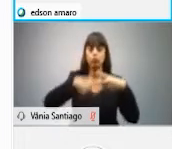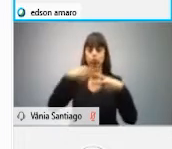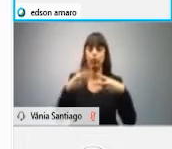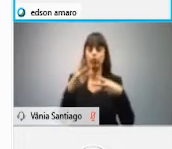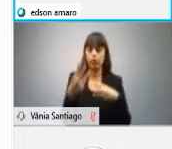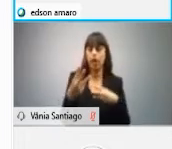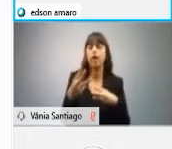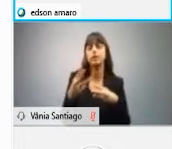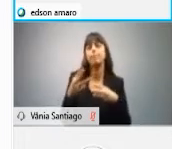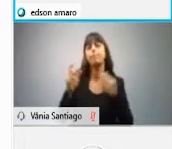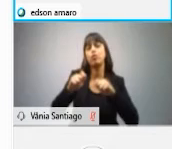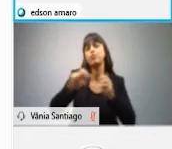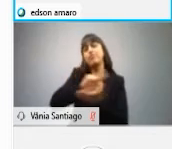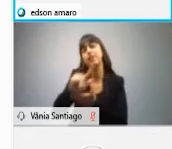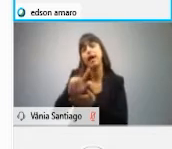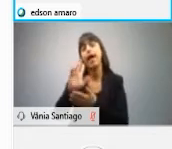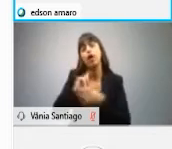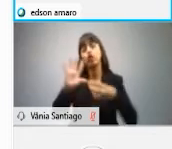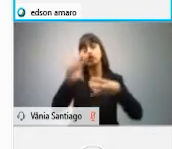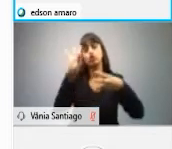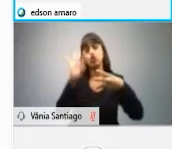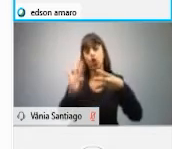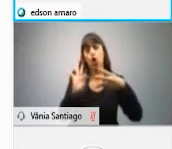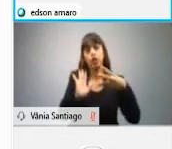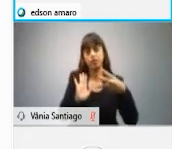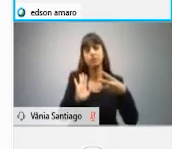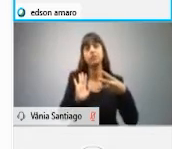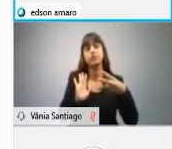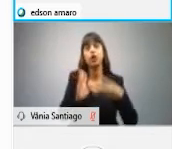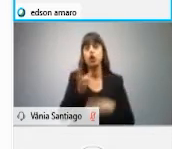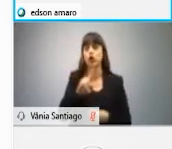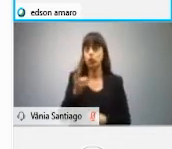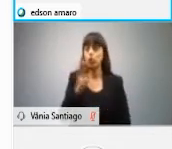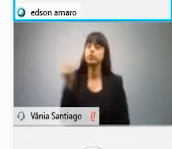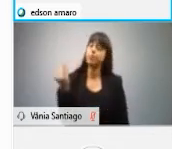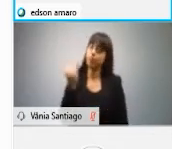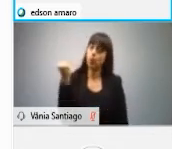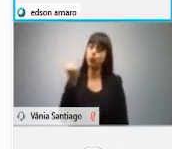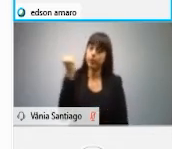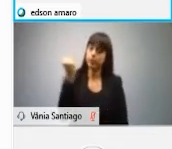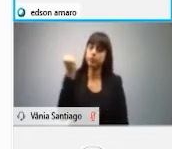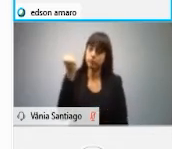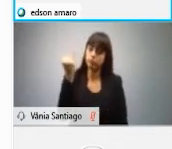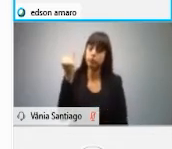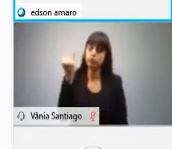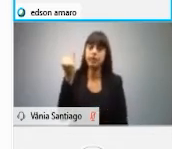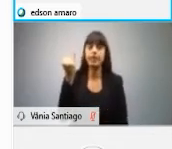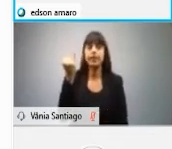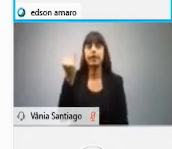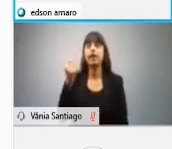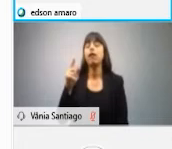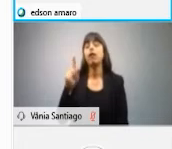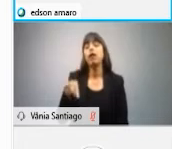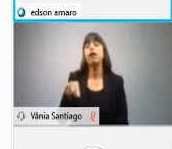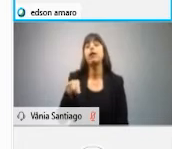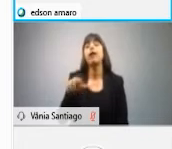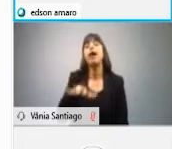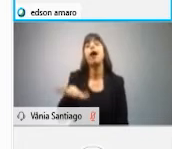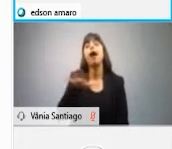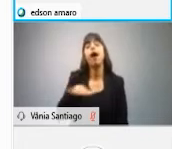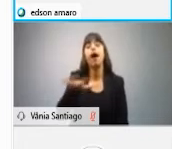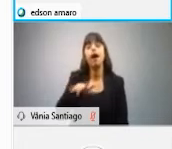mas eu escolhi falar sobre dois itens, né, que são os itens que envolvem as áreas de